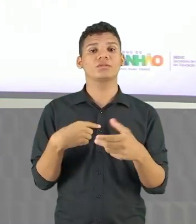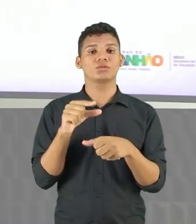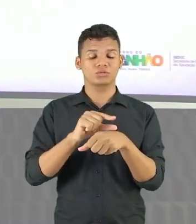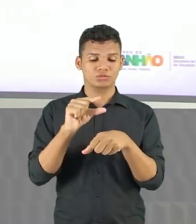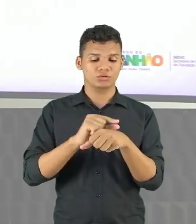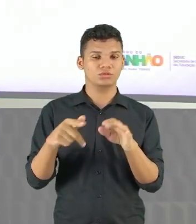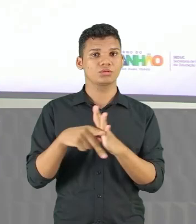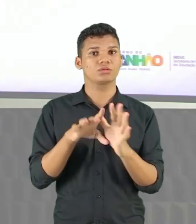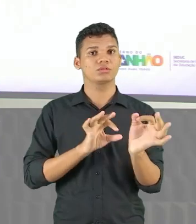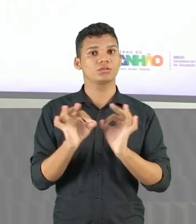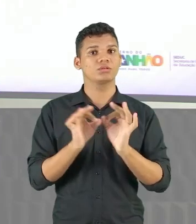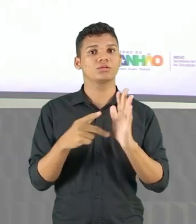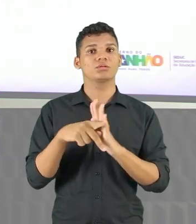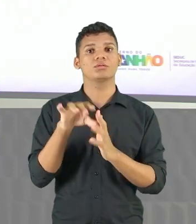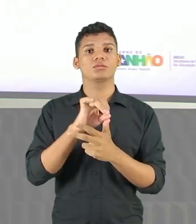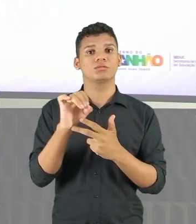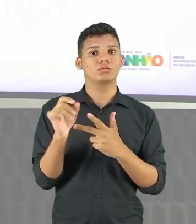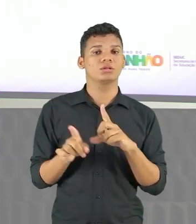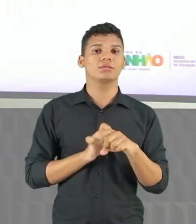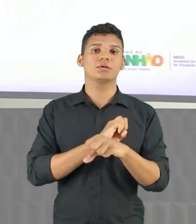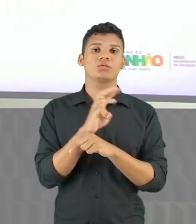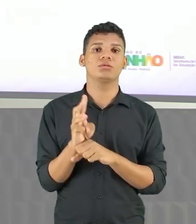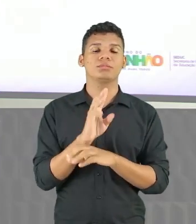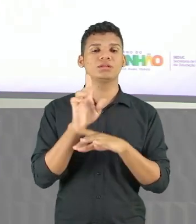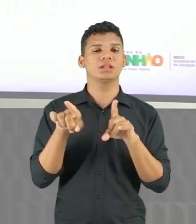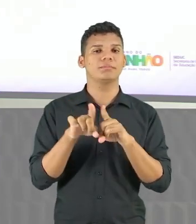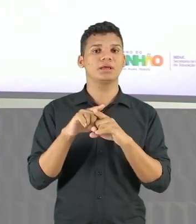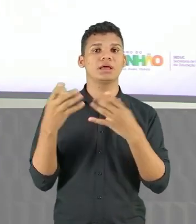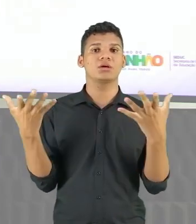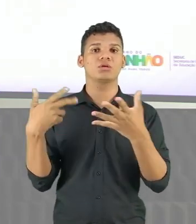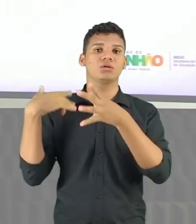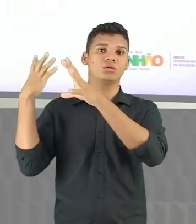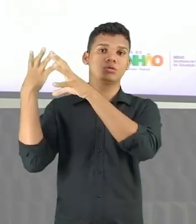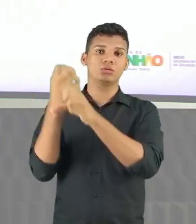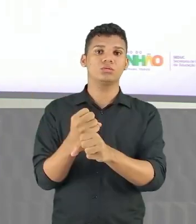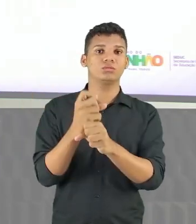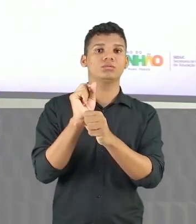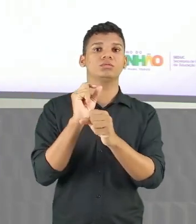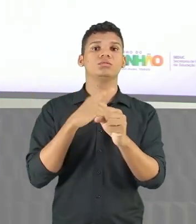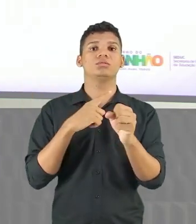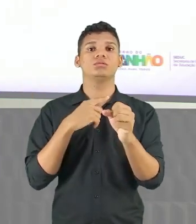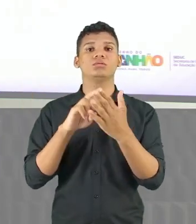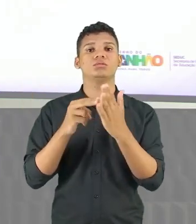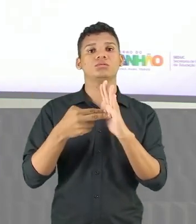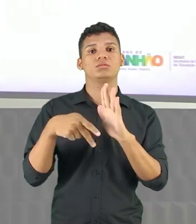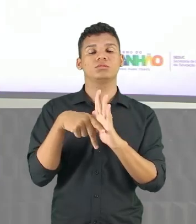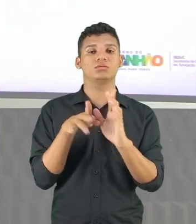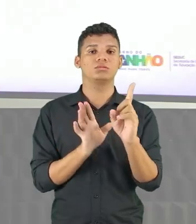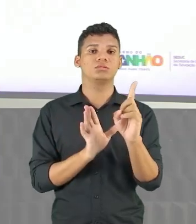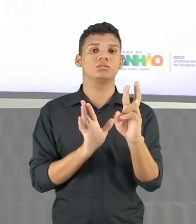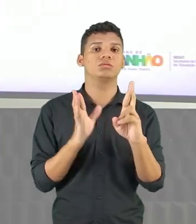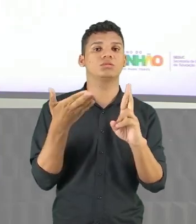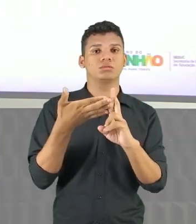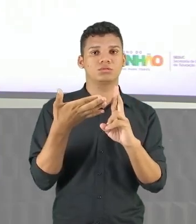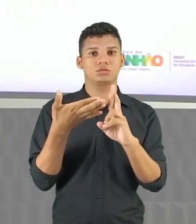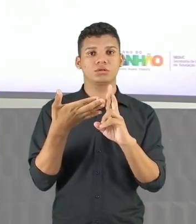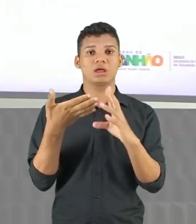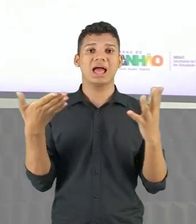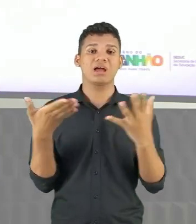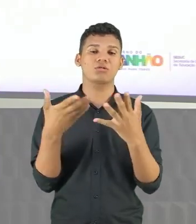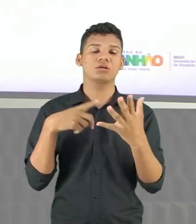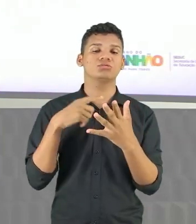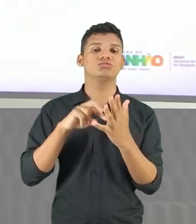cursinho preparatório para o Enem e para a UEMA. E a nossa revisão de hoje vai ser referente ao Enem, né? Revisar por meio